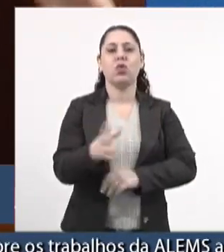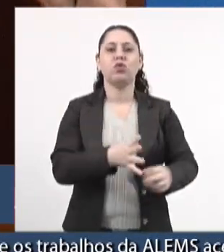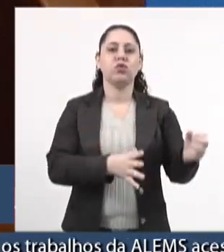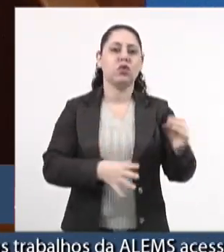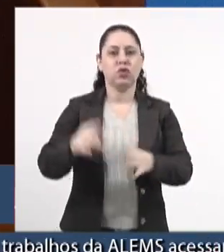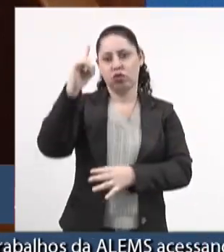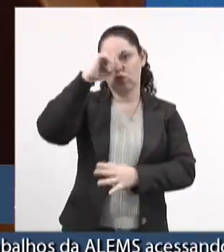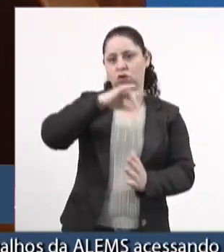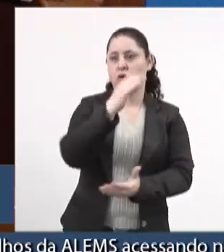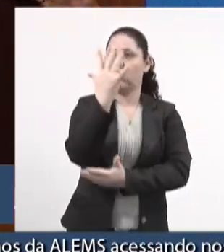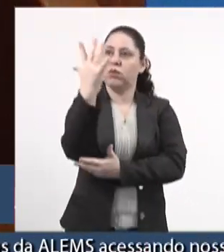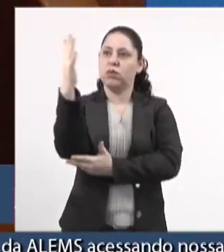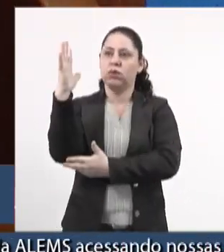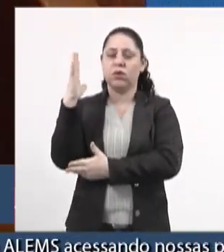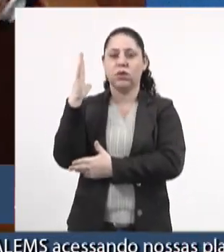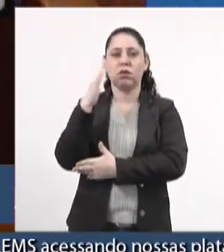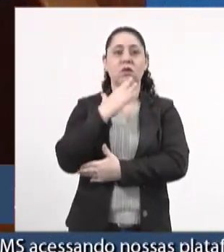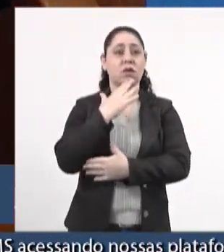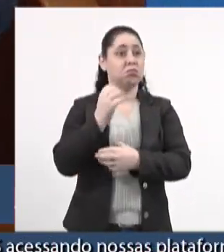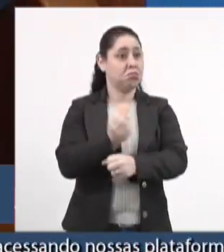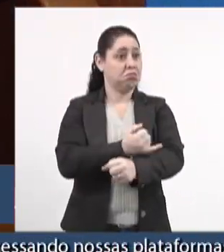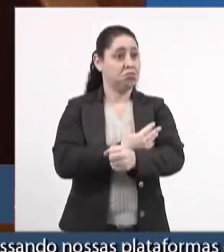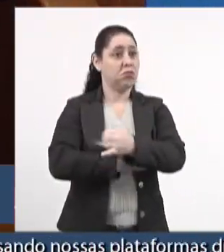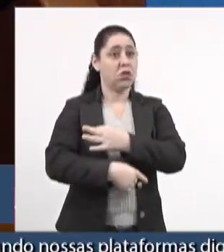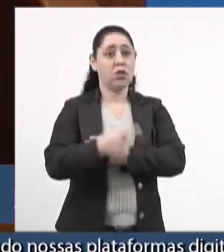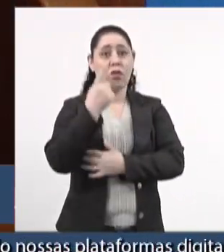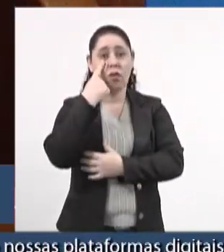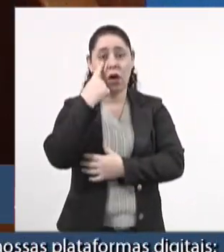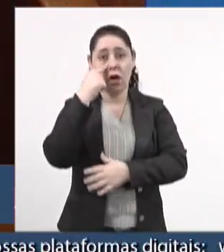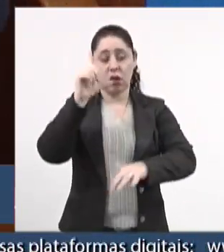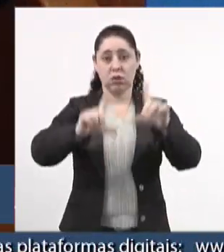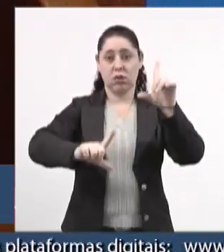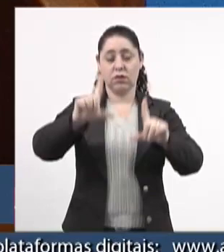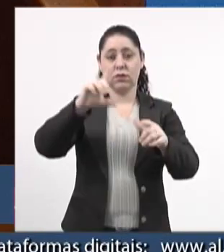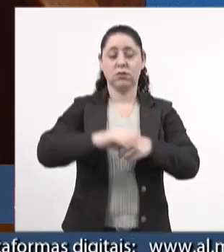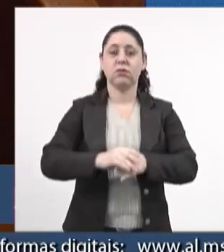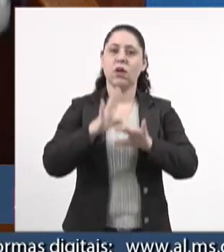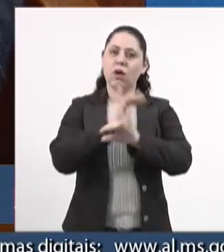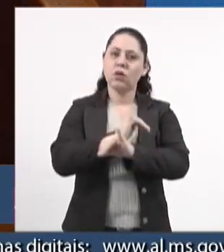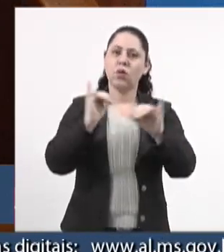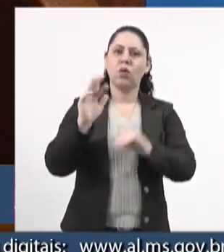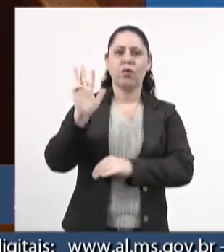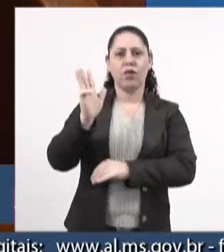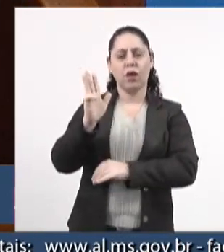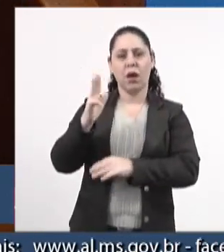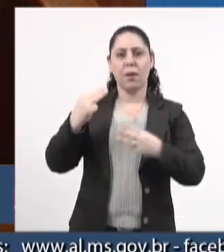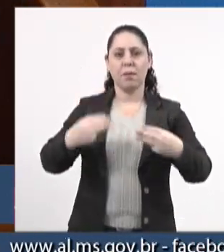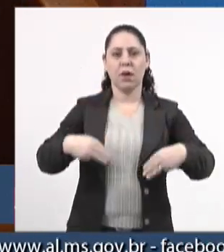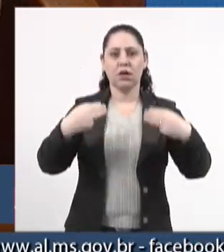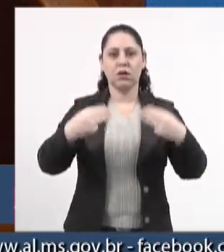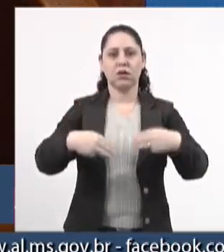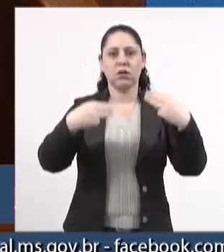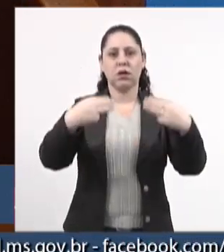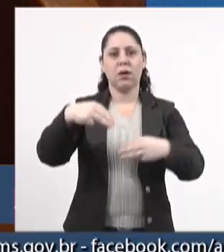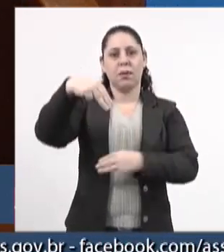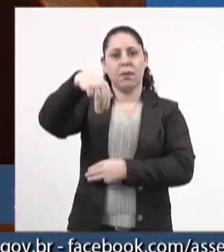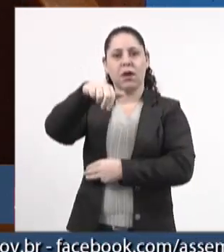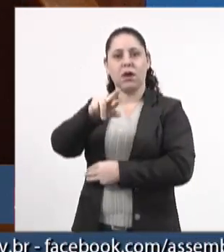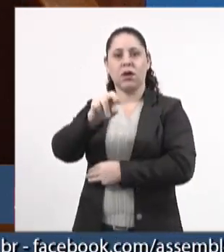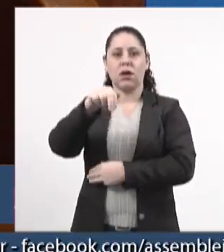Dia do Meio Ambiente agora, eu fiquei emocionado de ver na televisão o pronunciamento do Lula e da ministra Marina